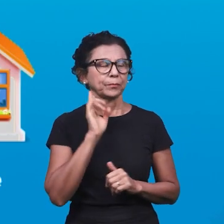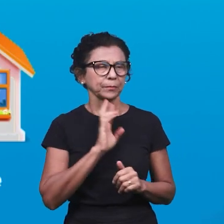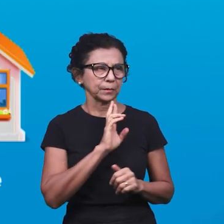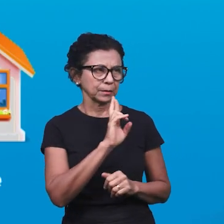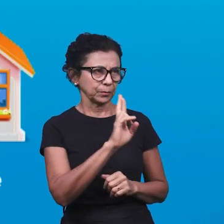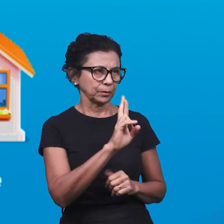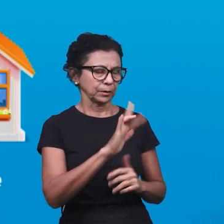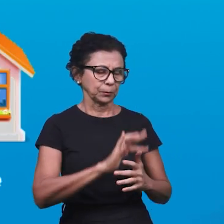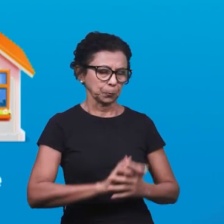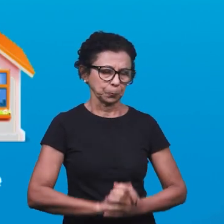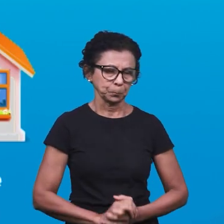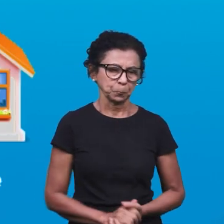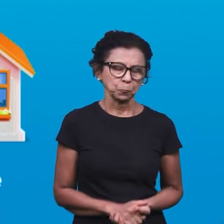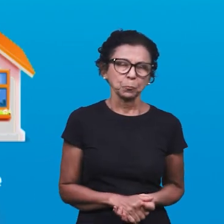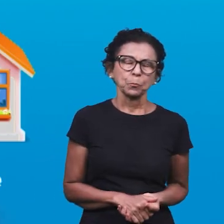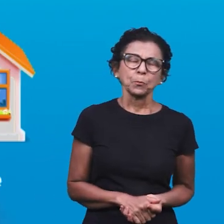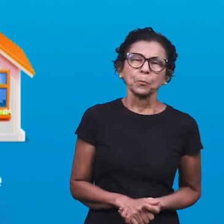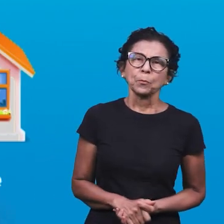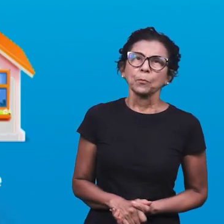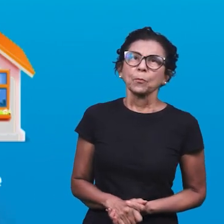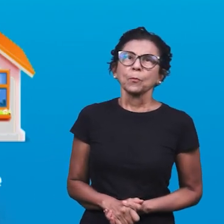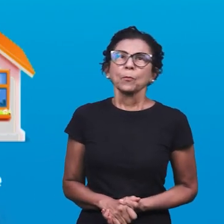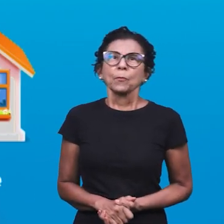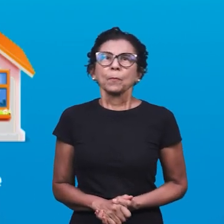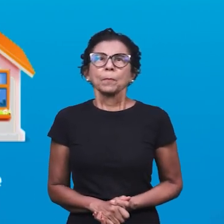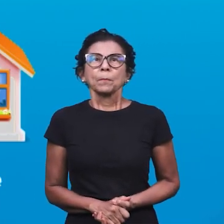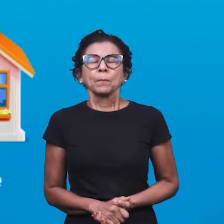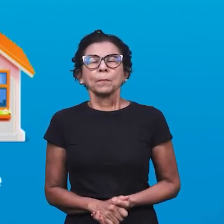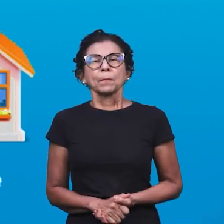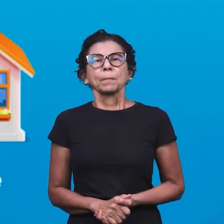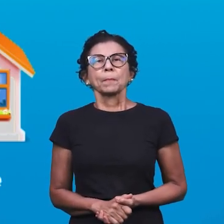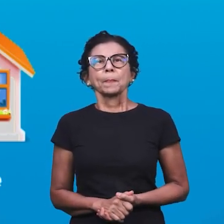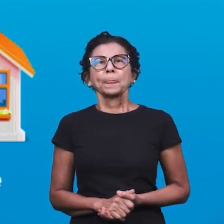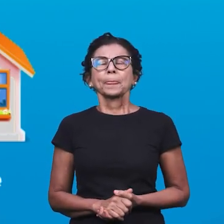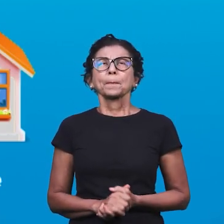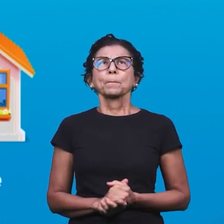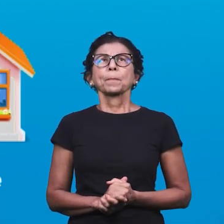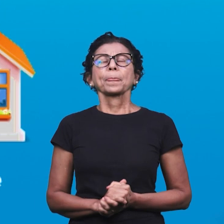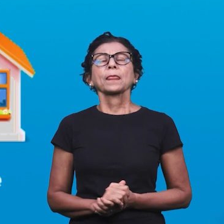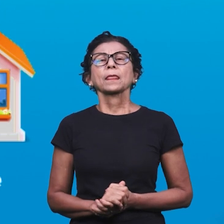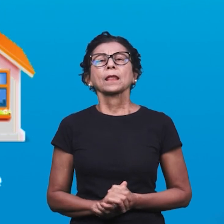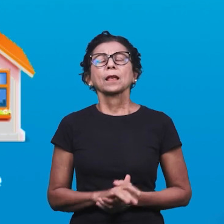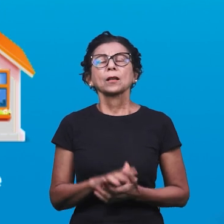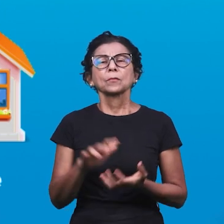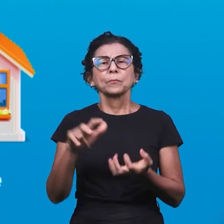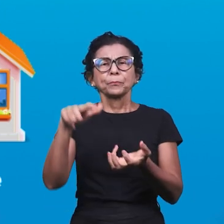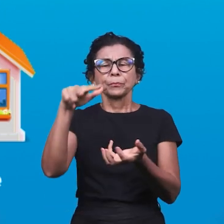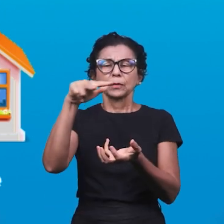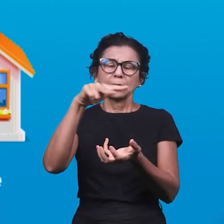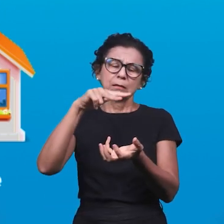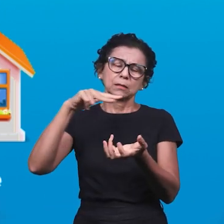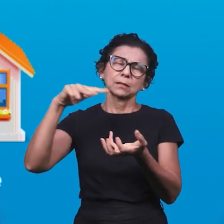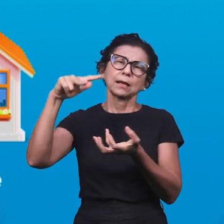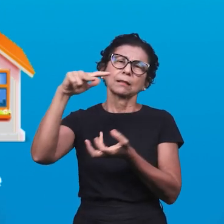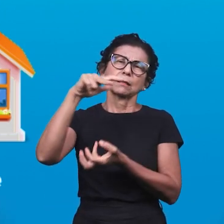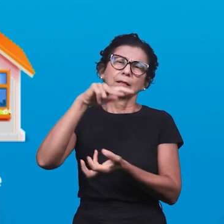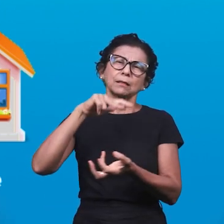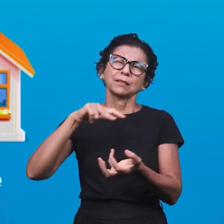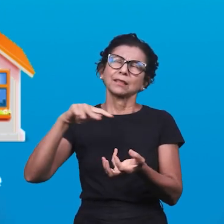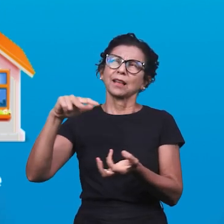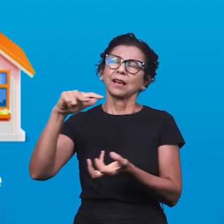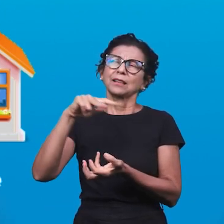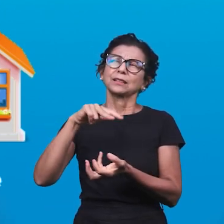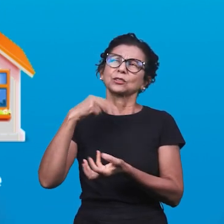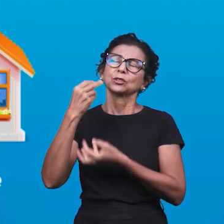rede manda para o satélite e vai para uma outra emissora que rebate para os morros. Na TV aberta por satélite, a emissora ela manda